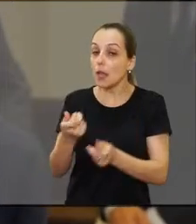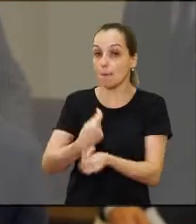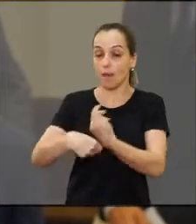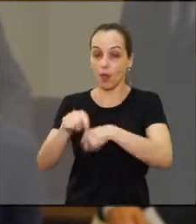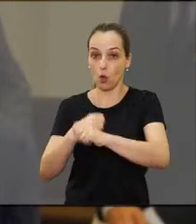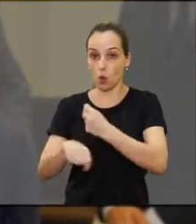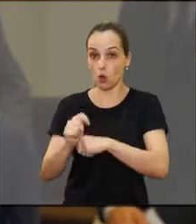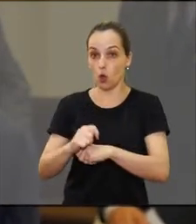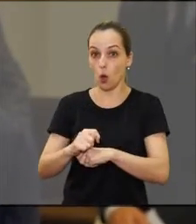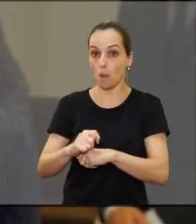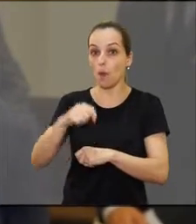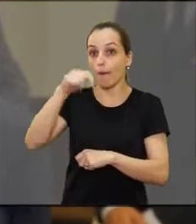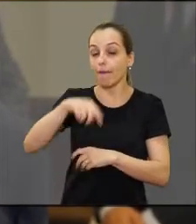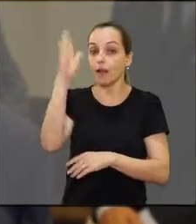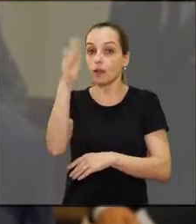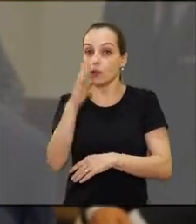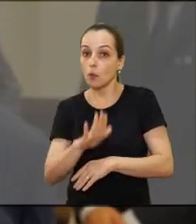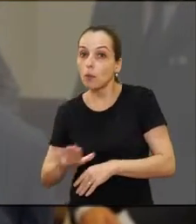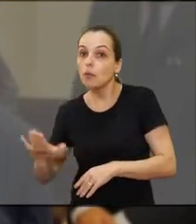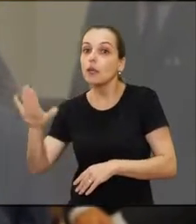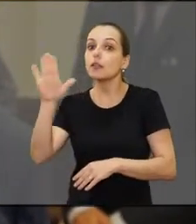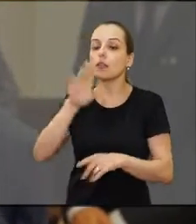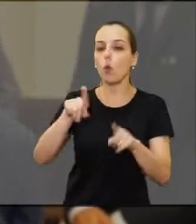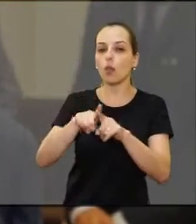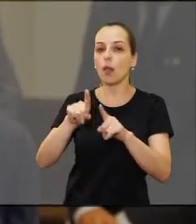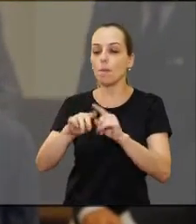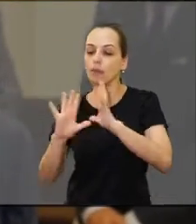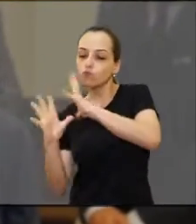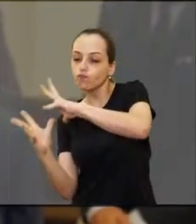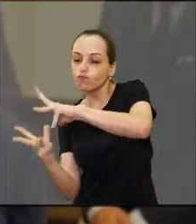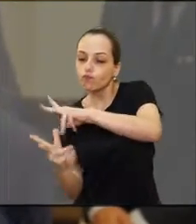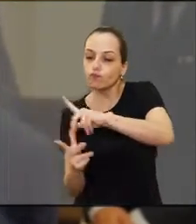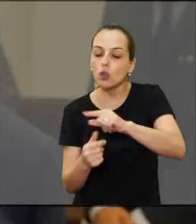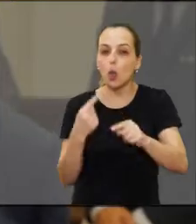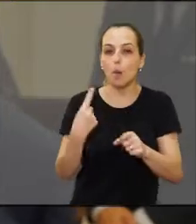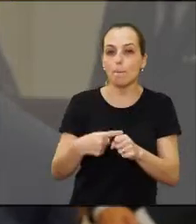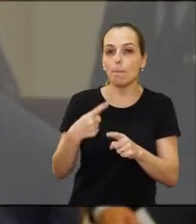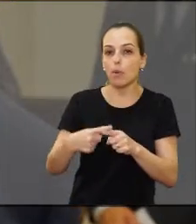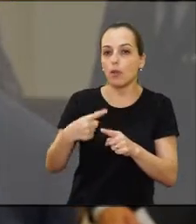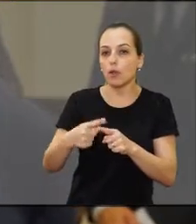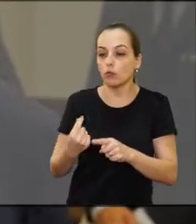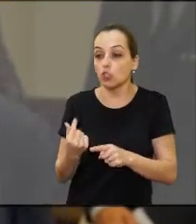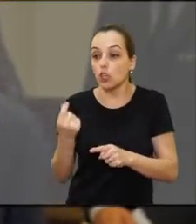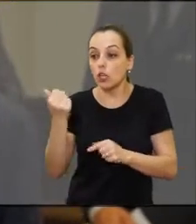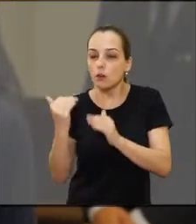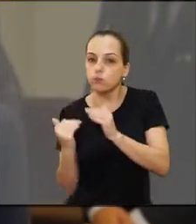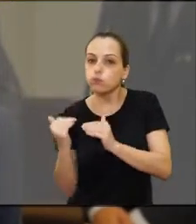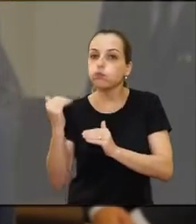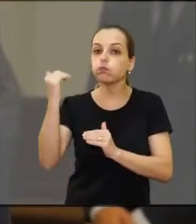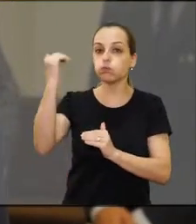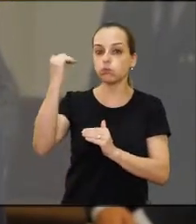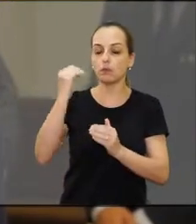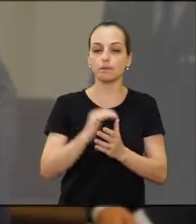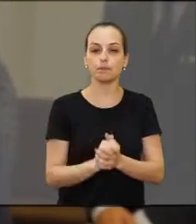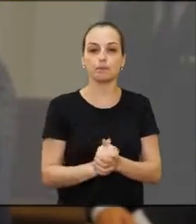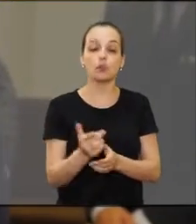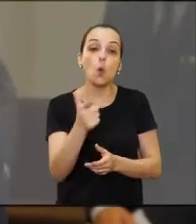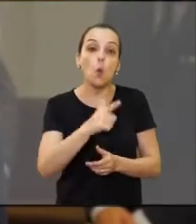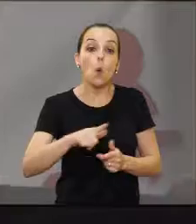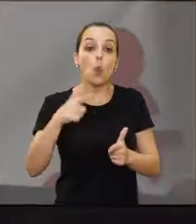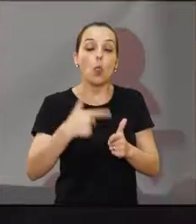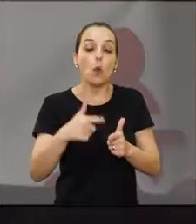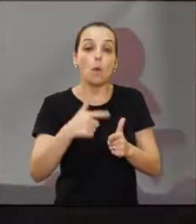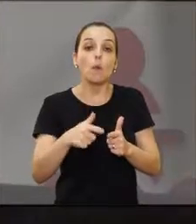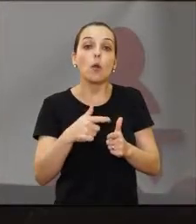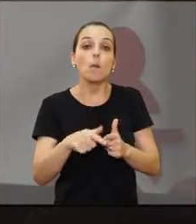que isso aconteceu. E não é só no Brasil, é no mundo inteiro. Essa dominação do capital financeiro sobre a máquina dos